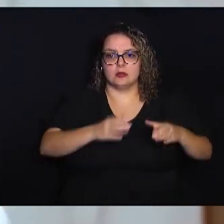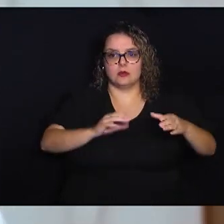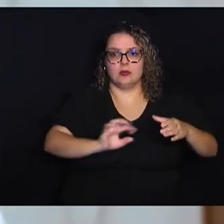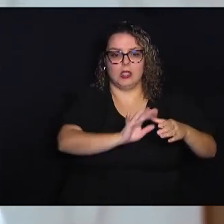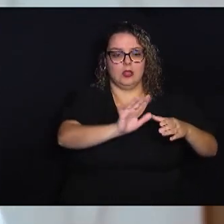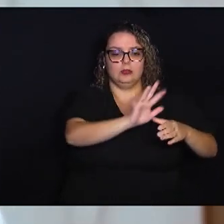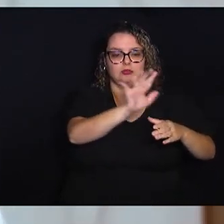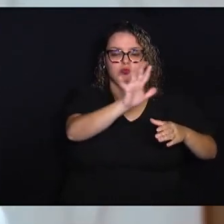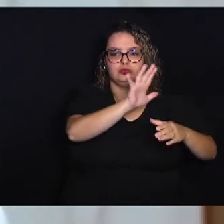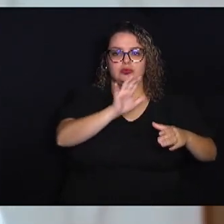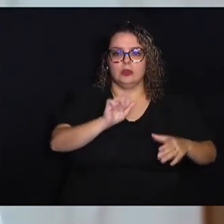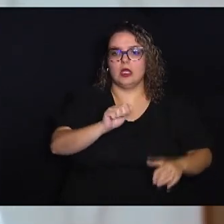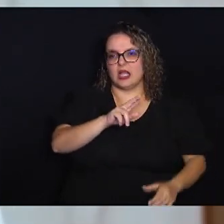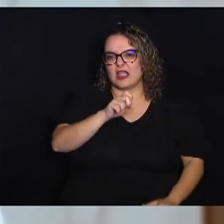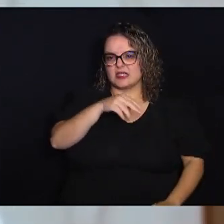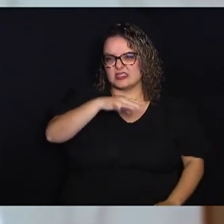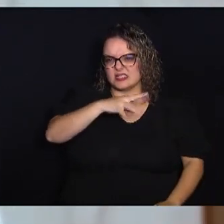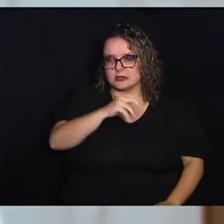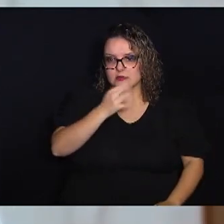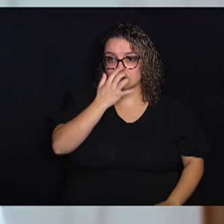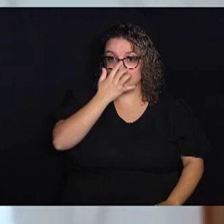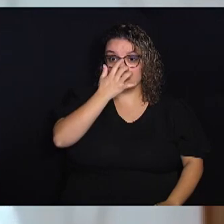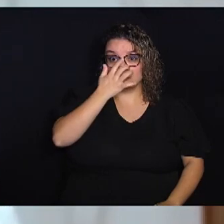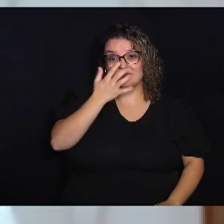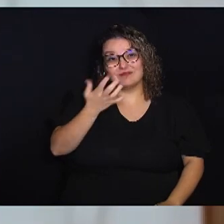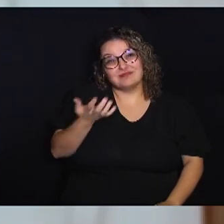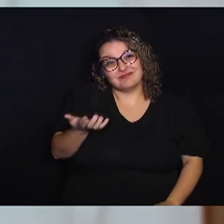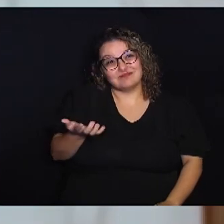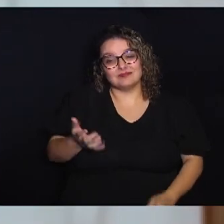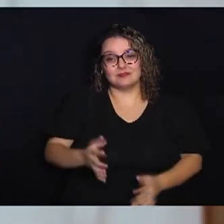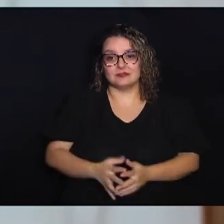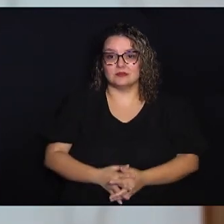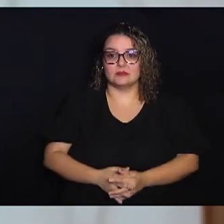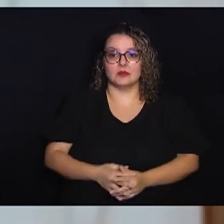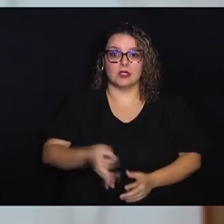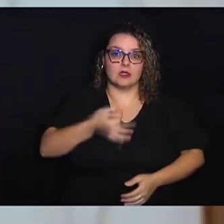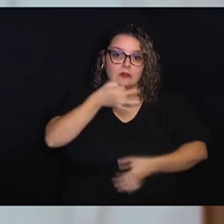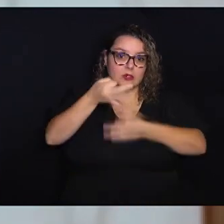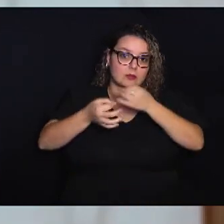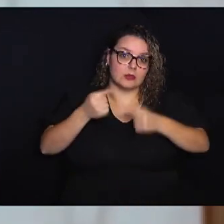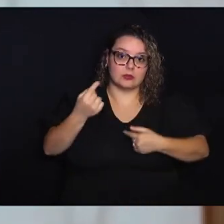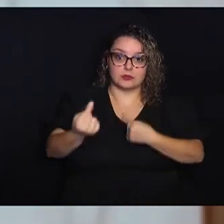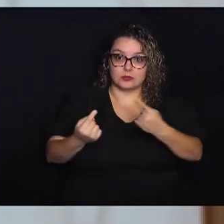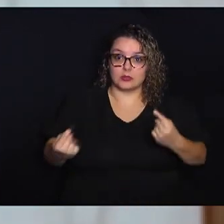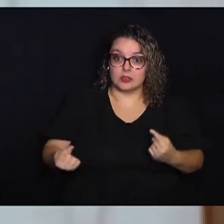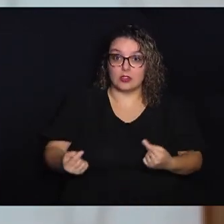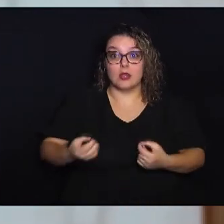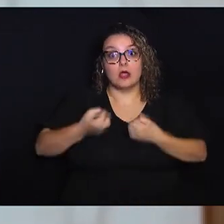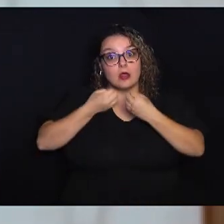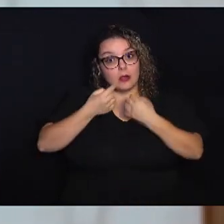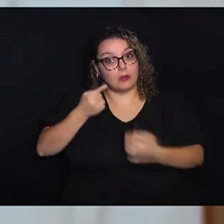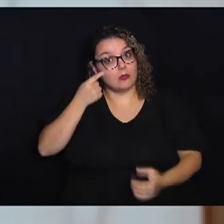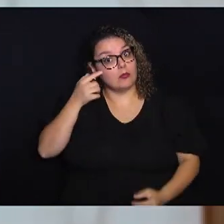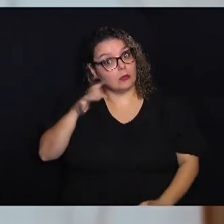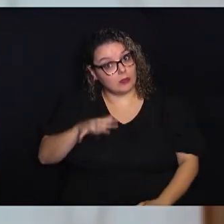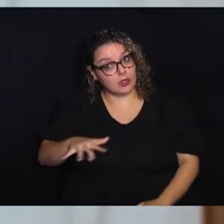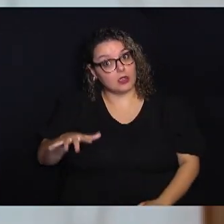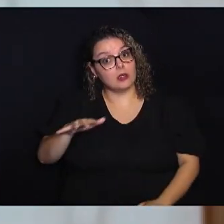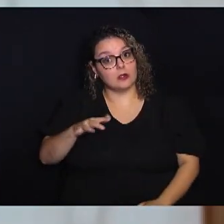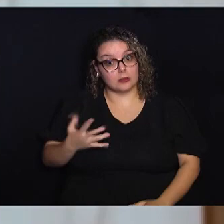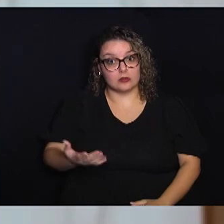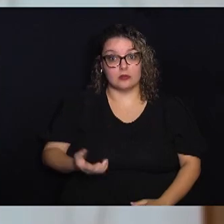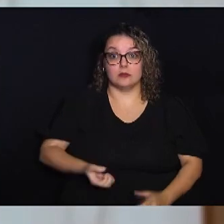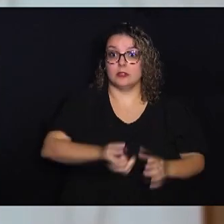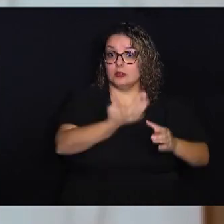soltando aquela umidade e tal. Vai a critério de cada um. É importante ter um bom senso, né, de que deixar